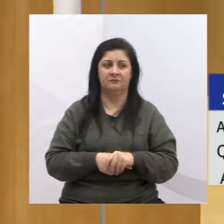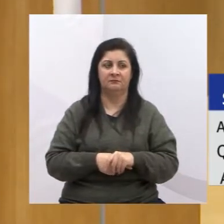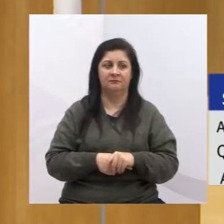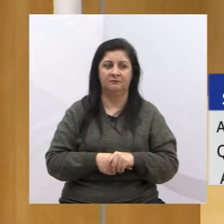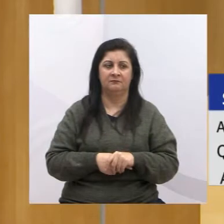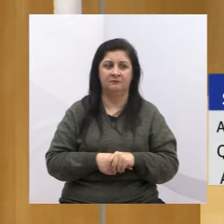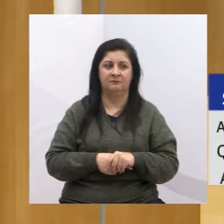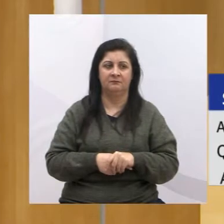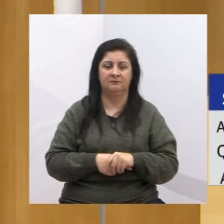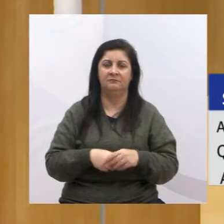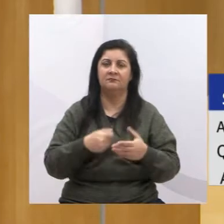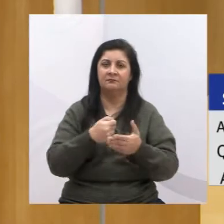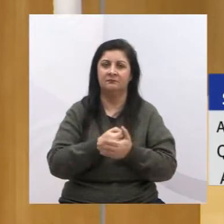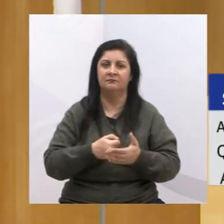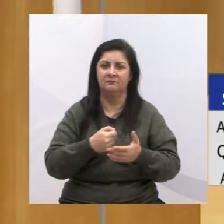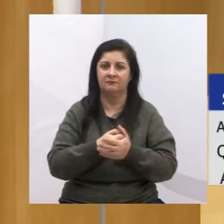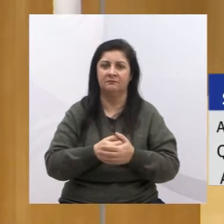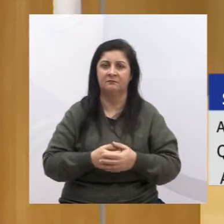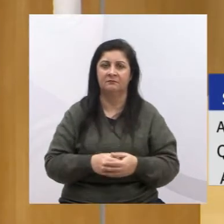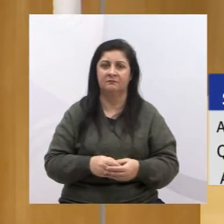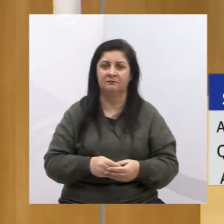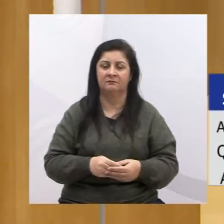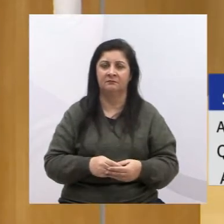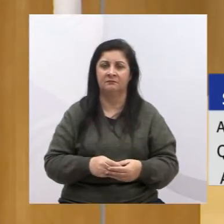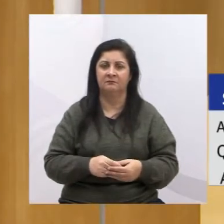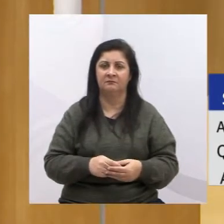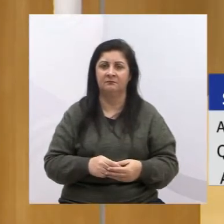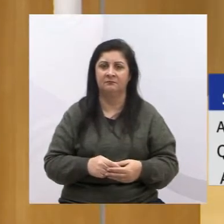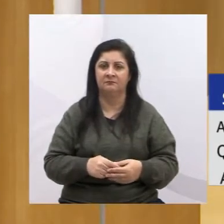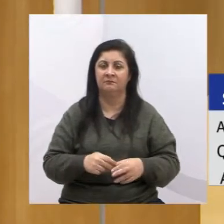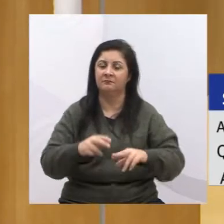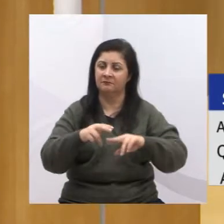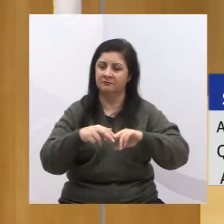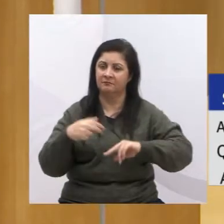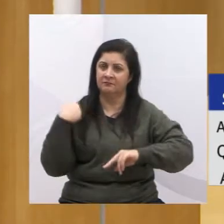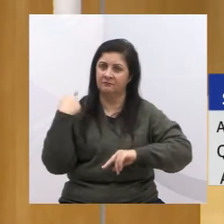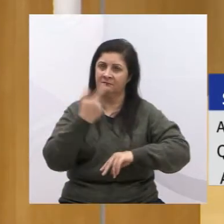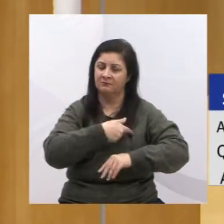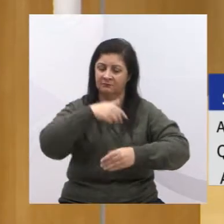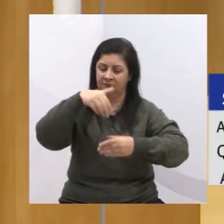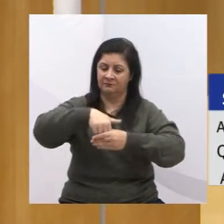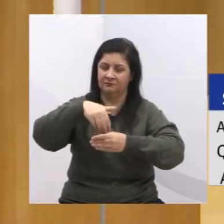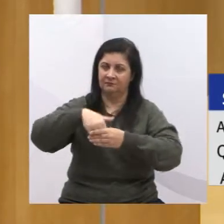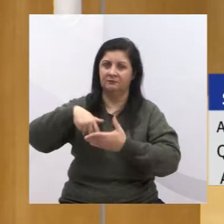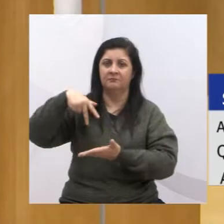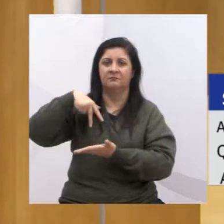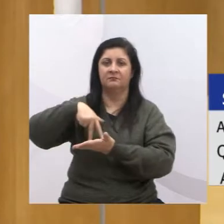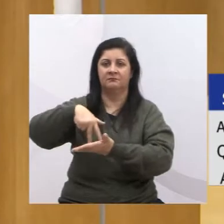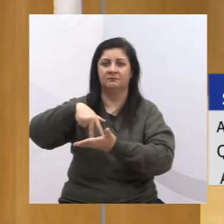Vamos continuar cobrando. Para isso que fomos eleitos.